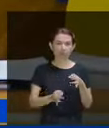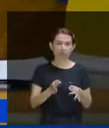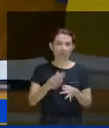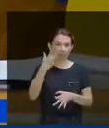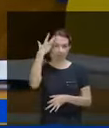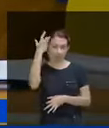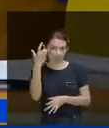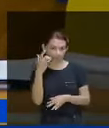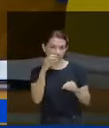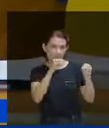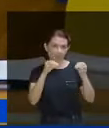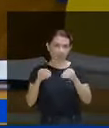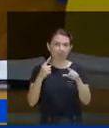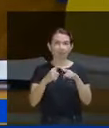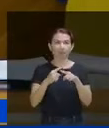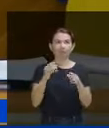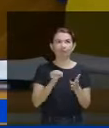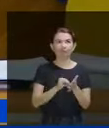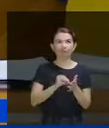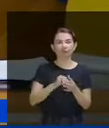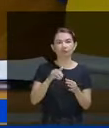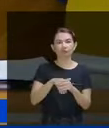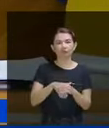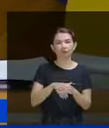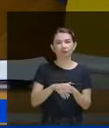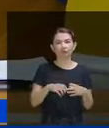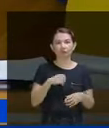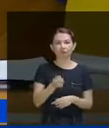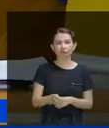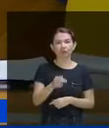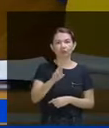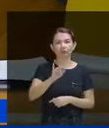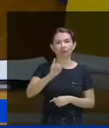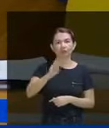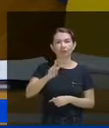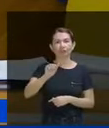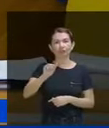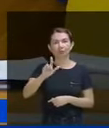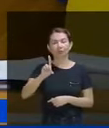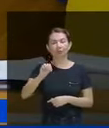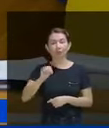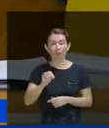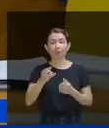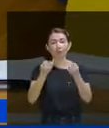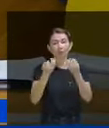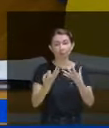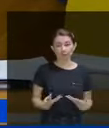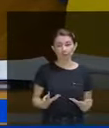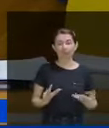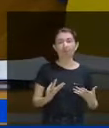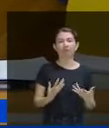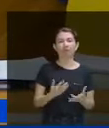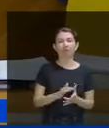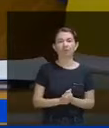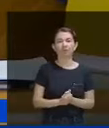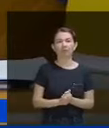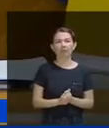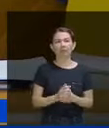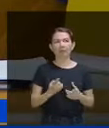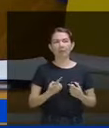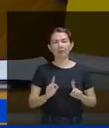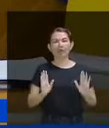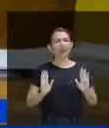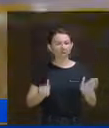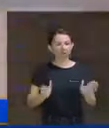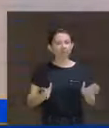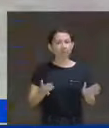julgamento amanhã, porque falta o voto do juiz Rivaldo Valente, que não está hoje, justificadamente está ausente hoje, mas